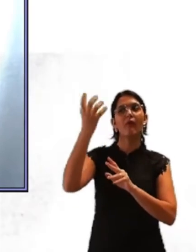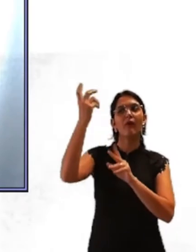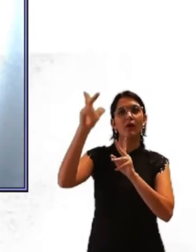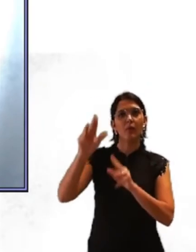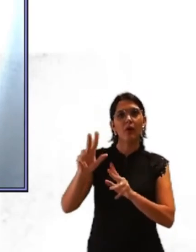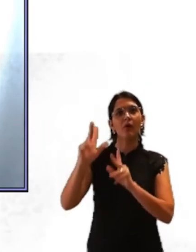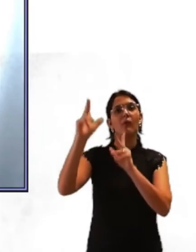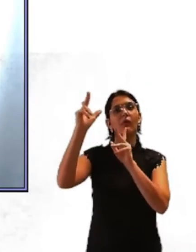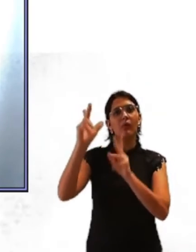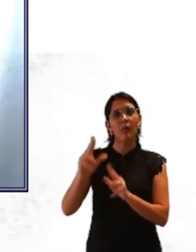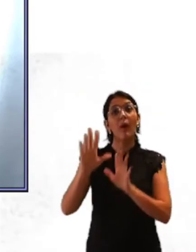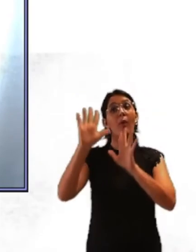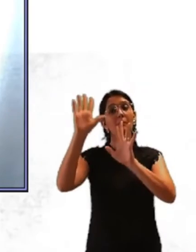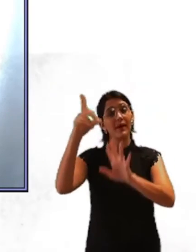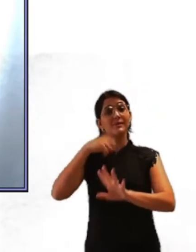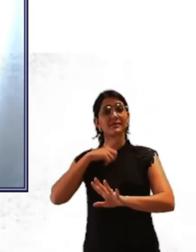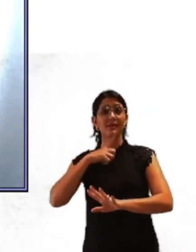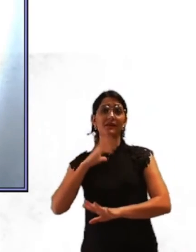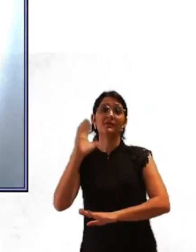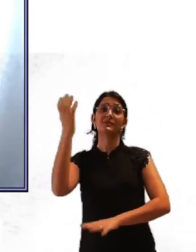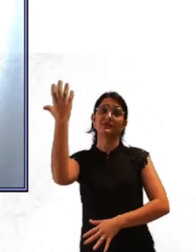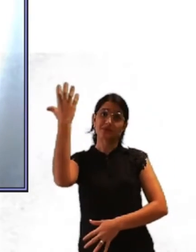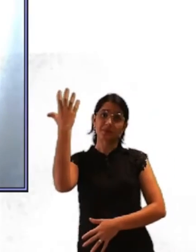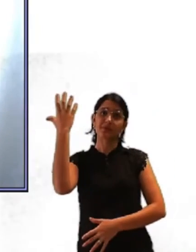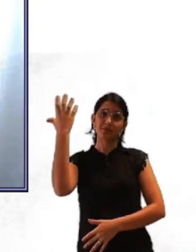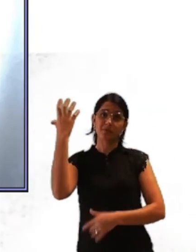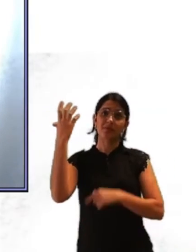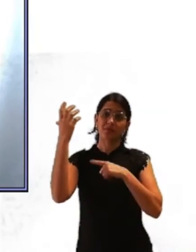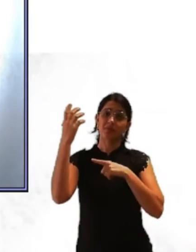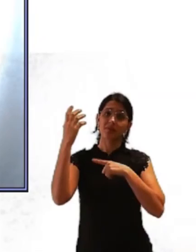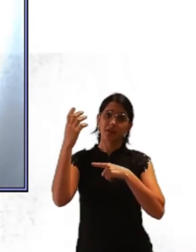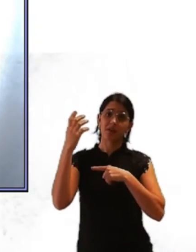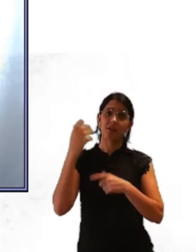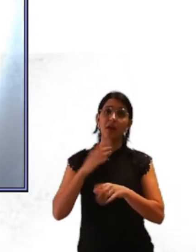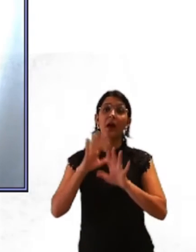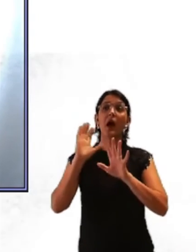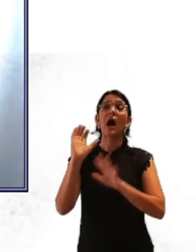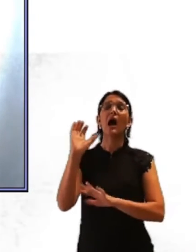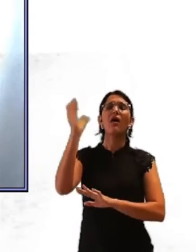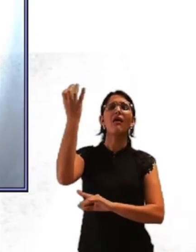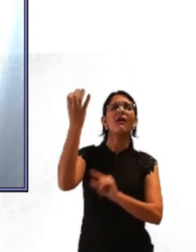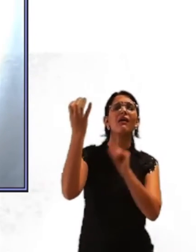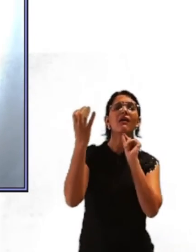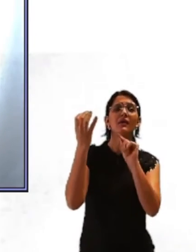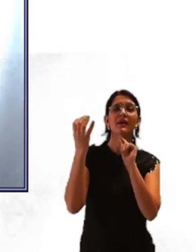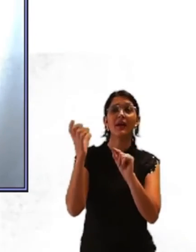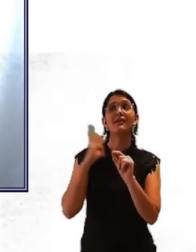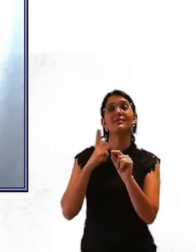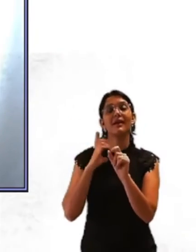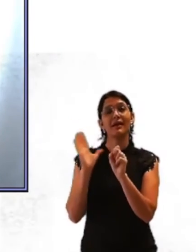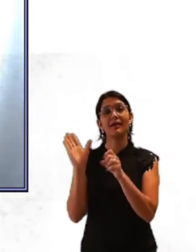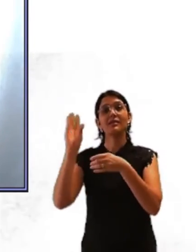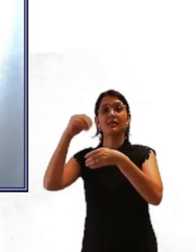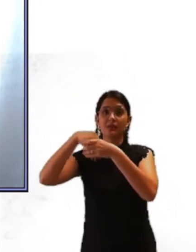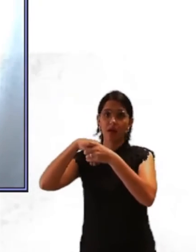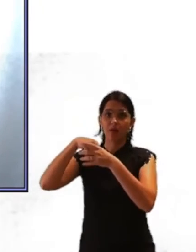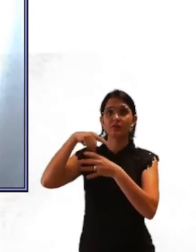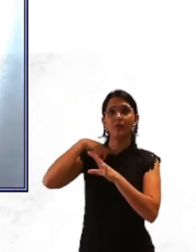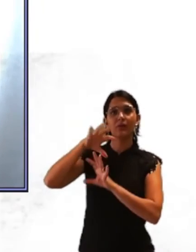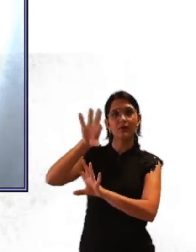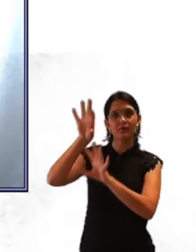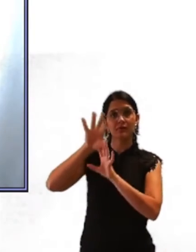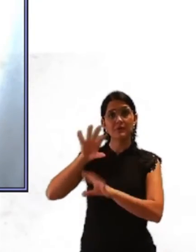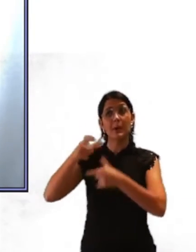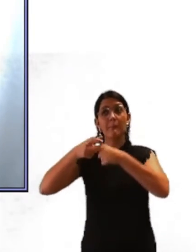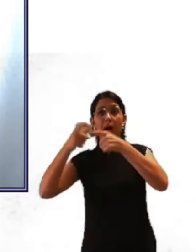outro, mas o fato vai existir, né? E o fato, ele tem em si um subjetivismo, maior ou menor, a depender